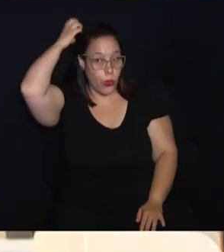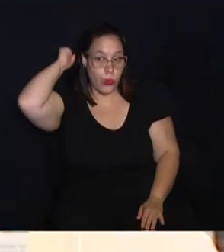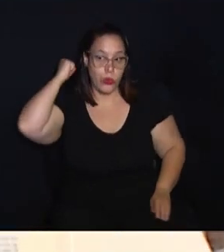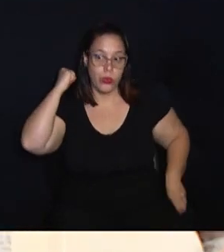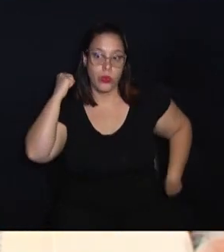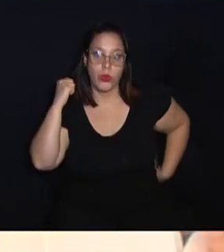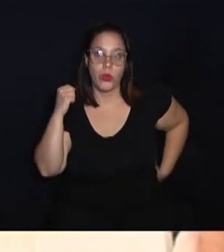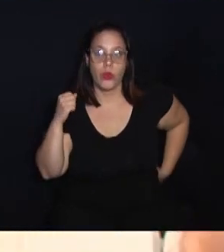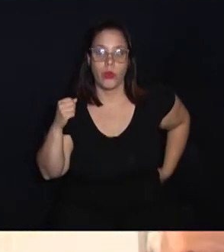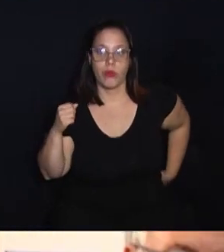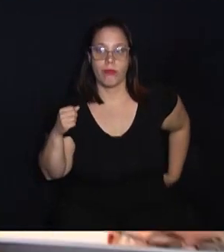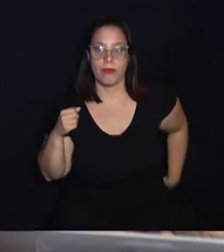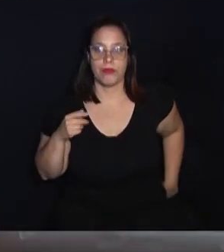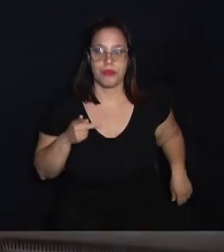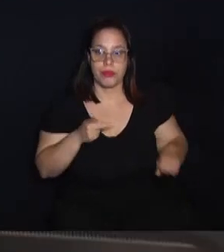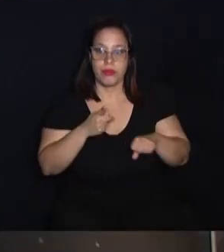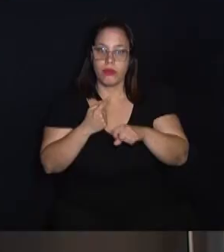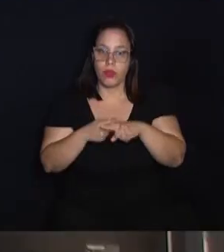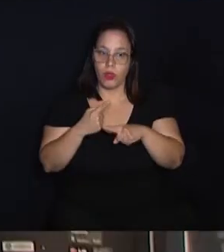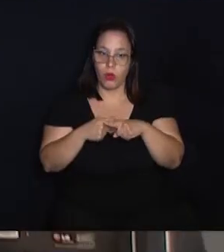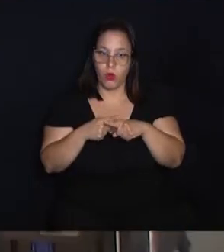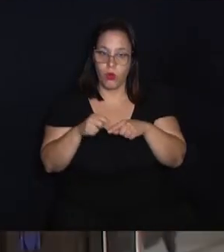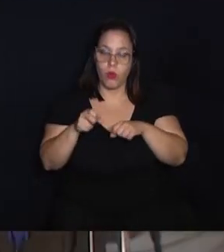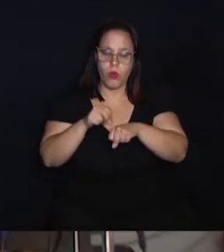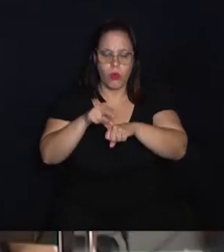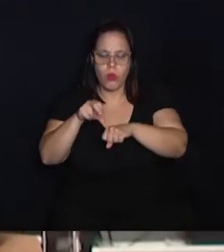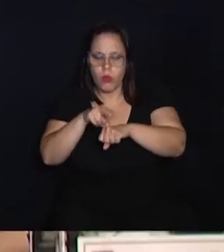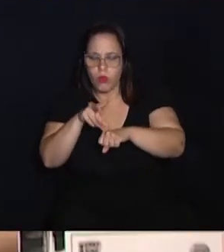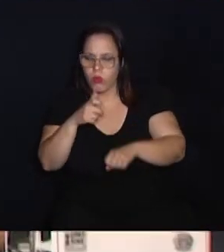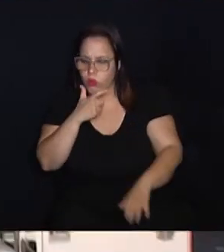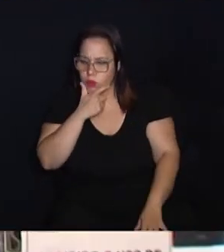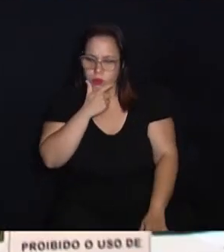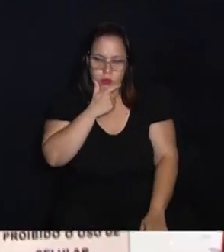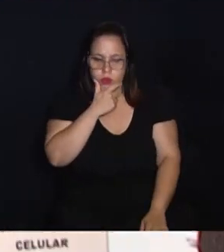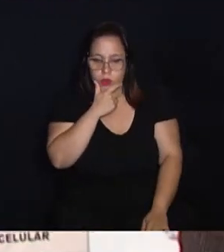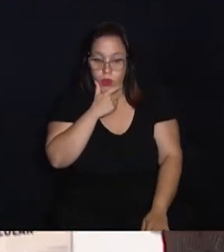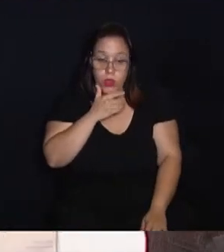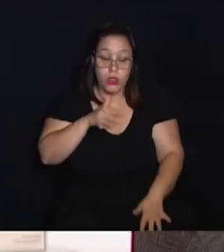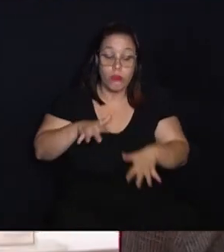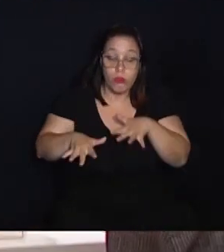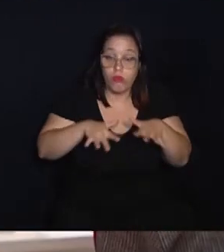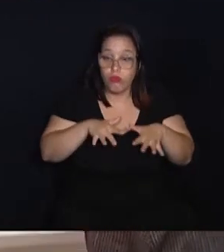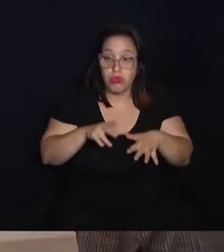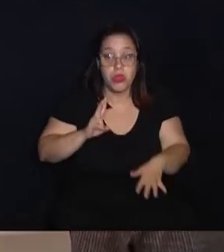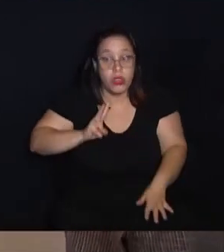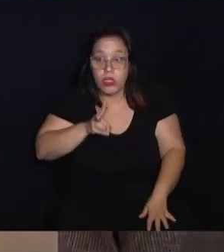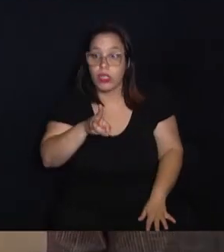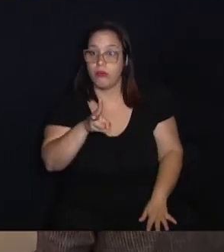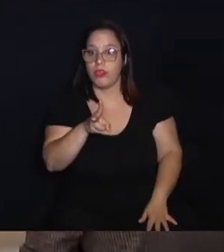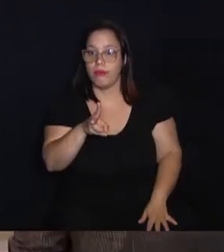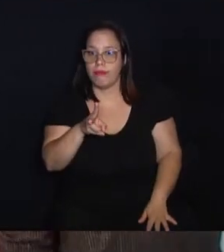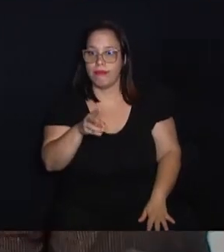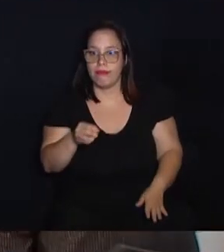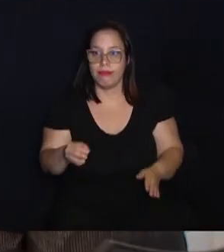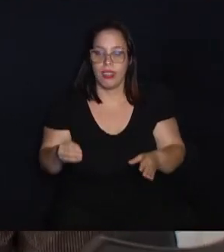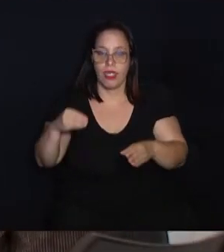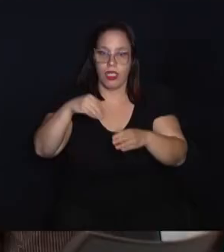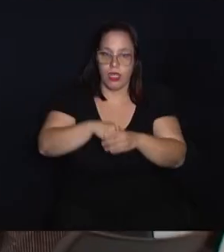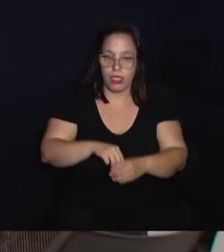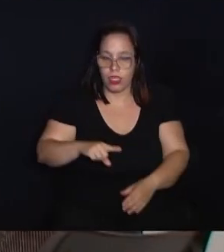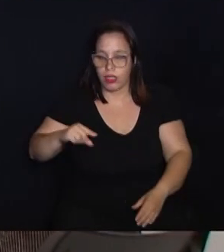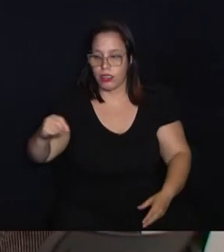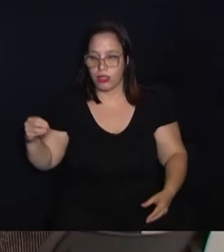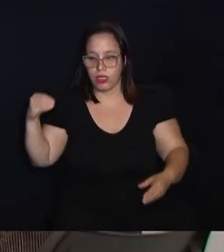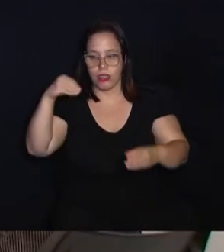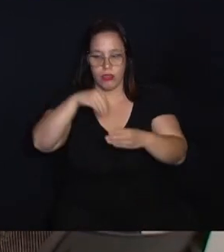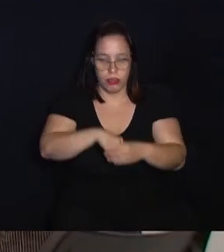Por quê? Porque o setor de captação de vagas, ele funciona a todo momento, então essas vagas entram e saem a